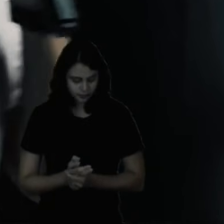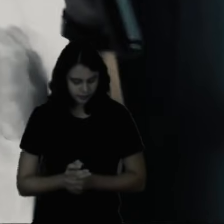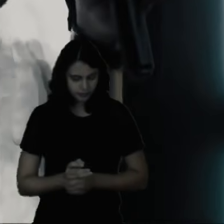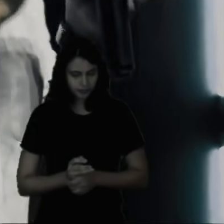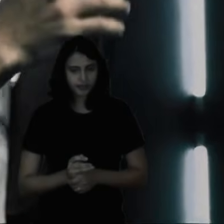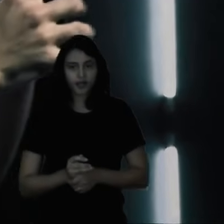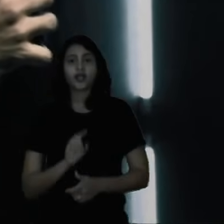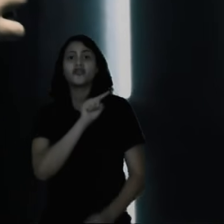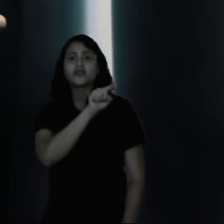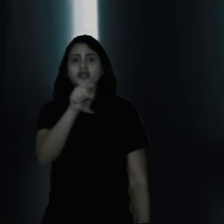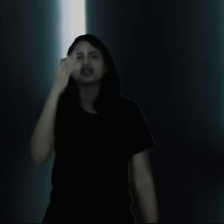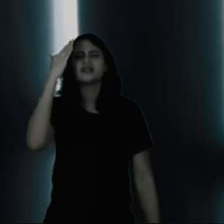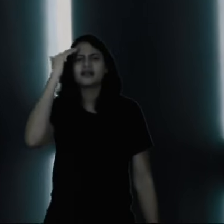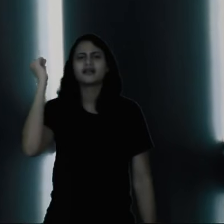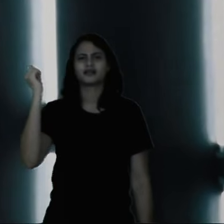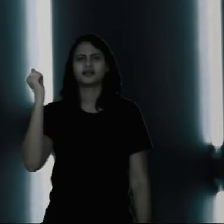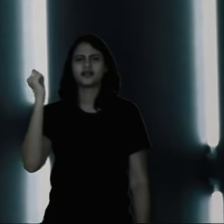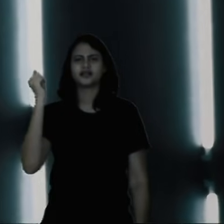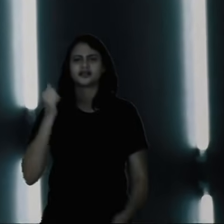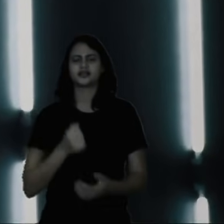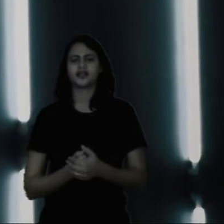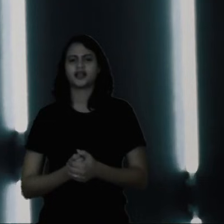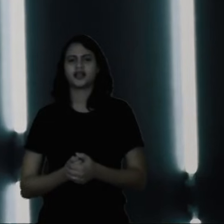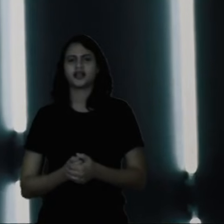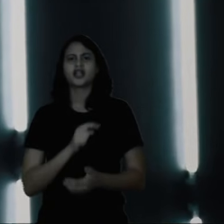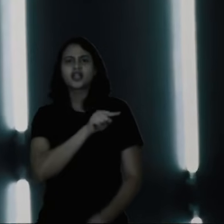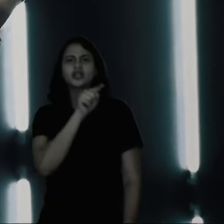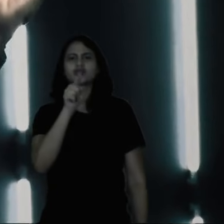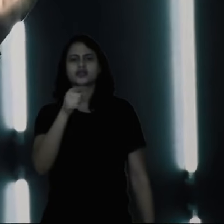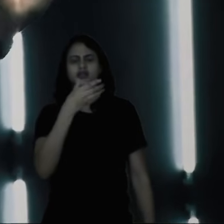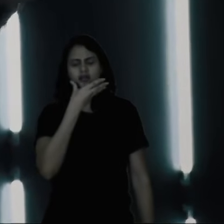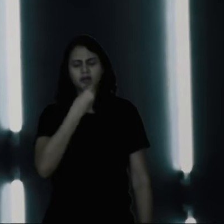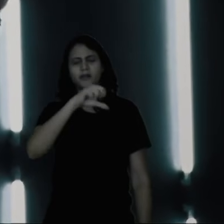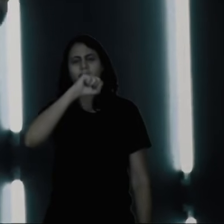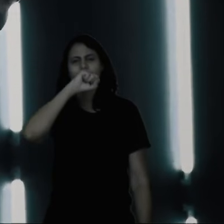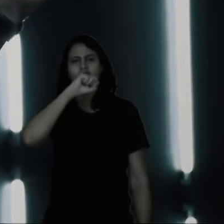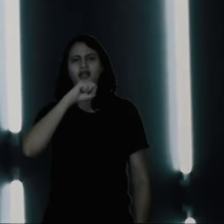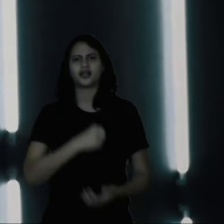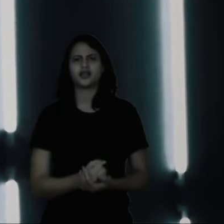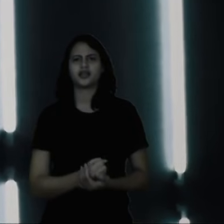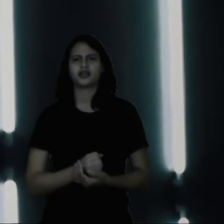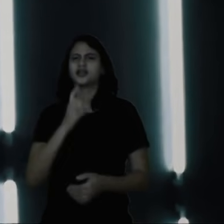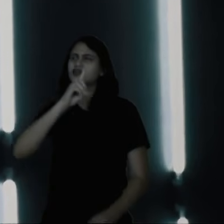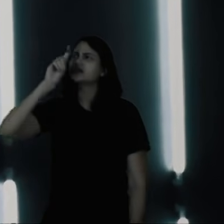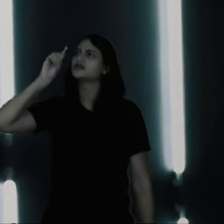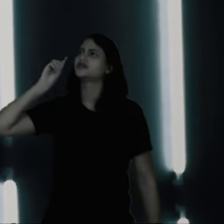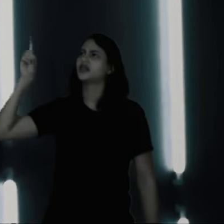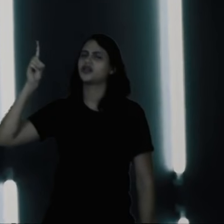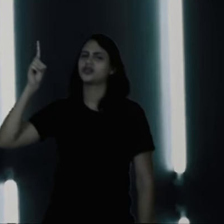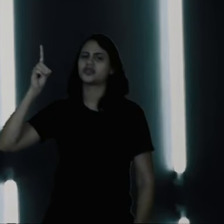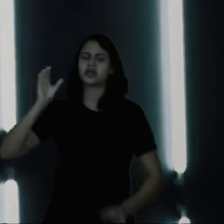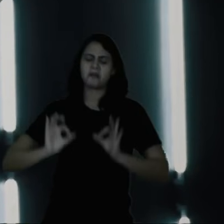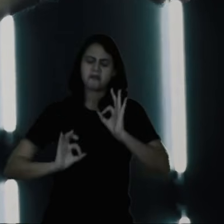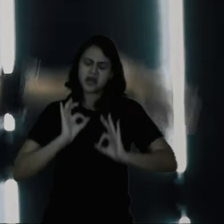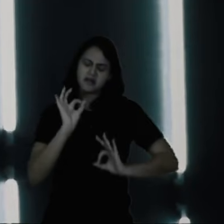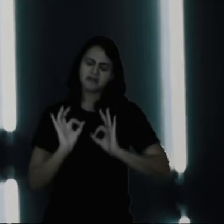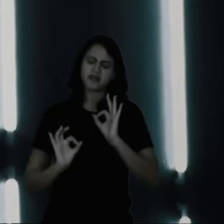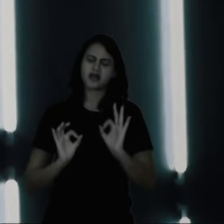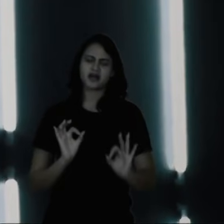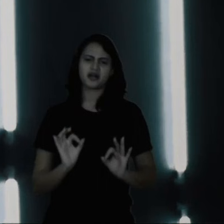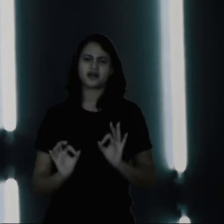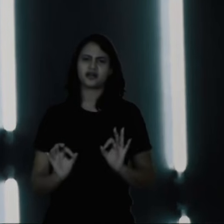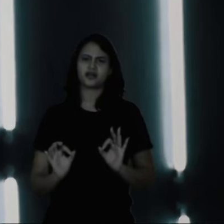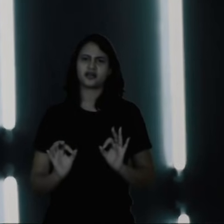Você tem que entender algo, que o seu pai já preparou um destino poderoso para a sua